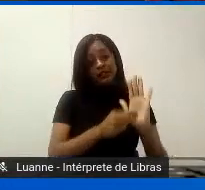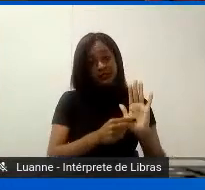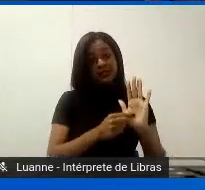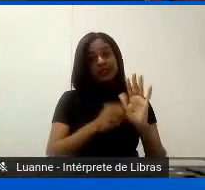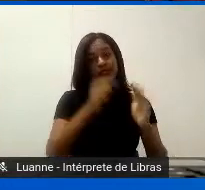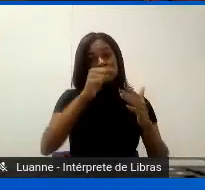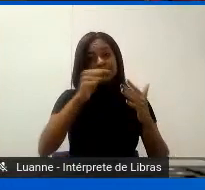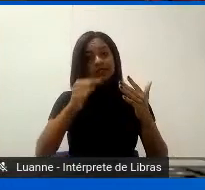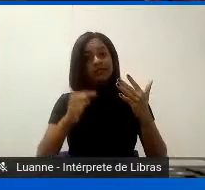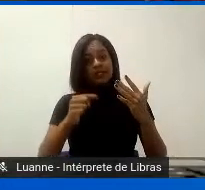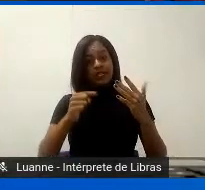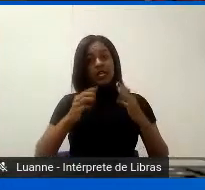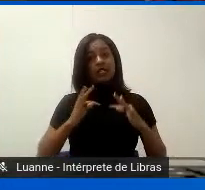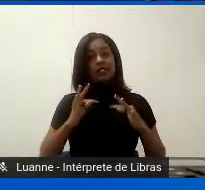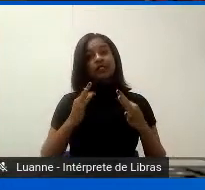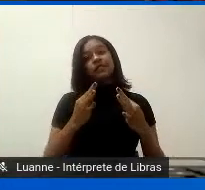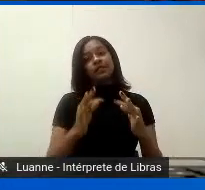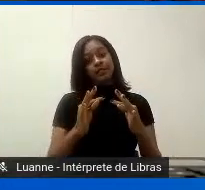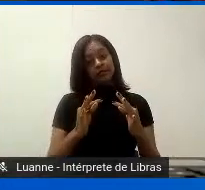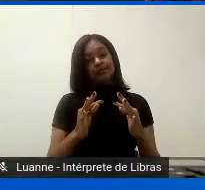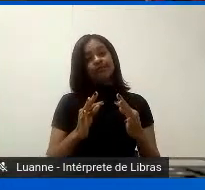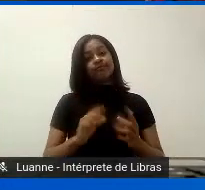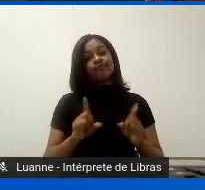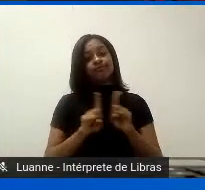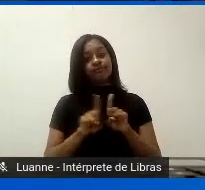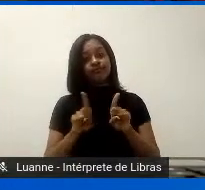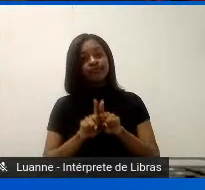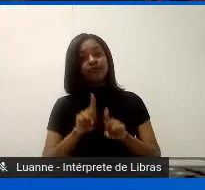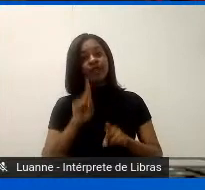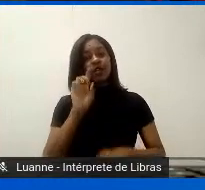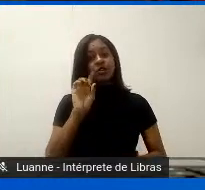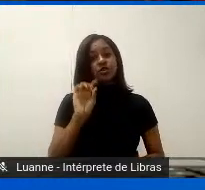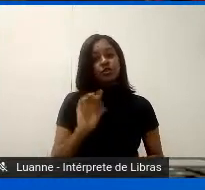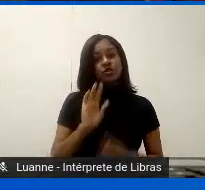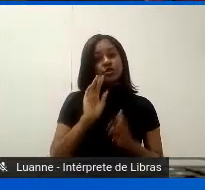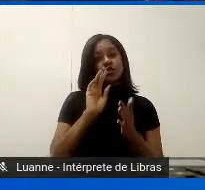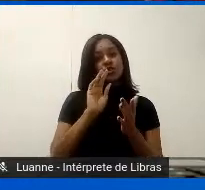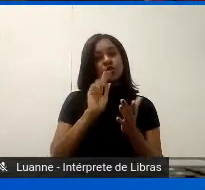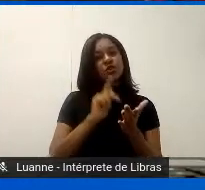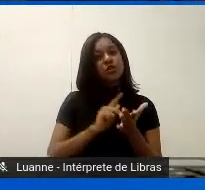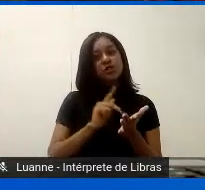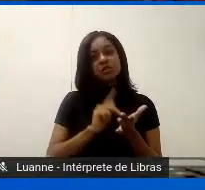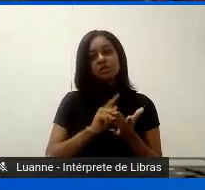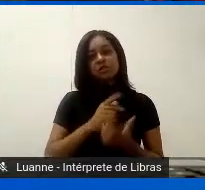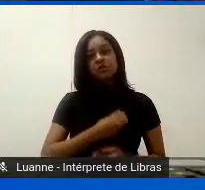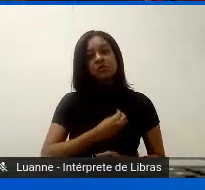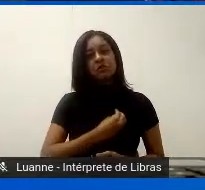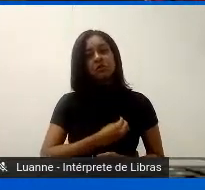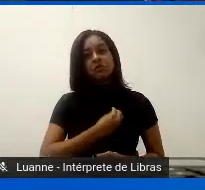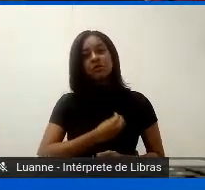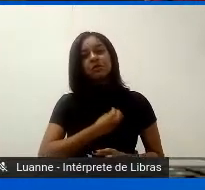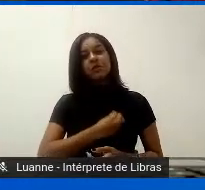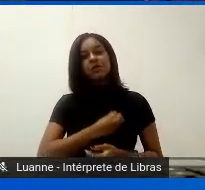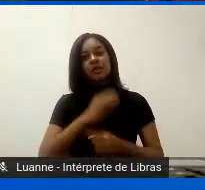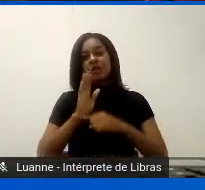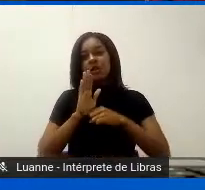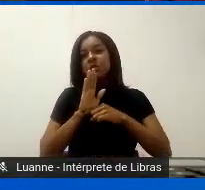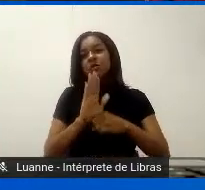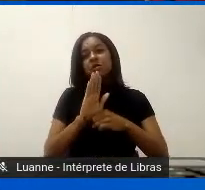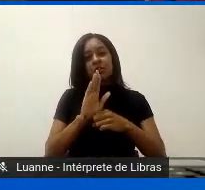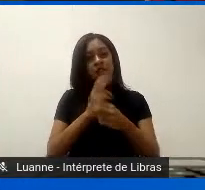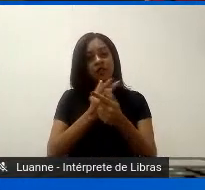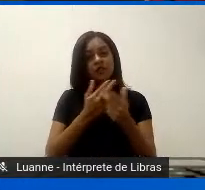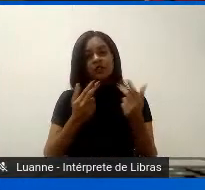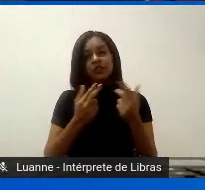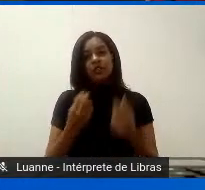né E que logicamente ela só existe a só utilizada porque ela deve contribuir com algo mas é importante que